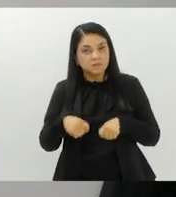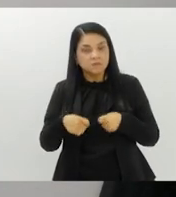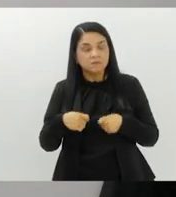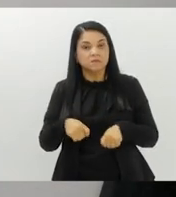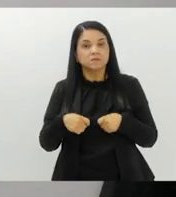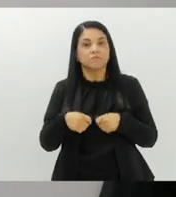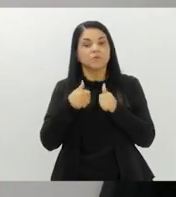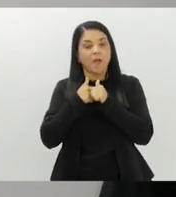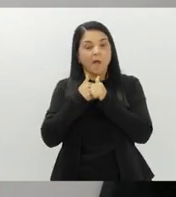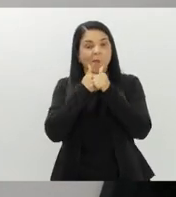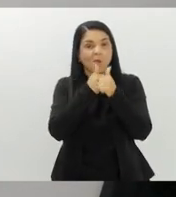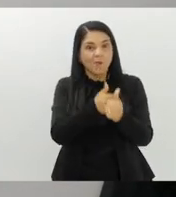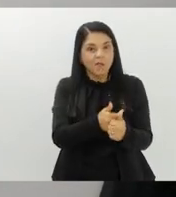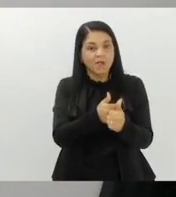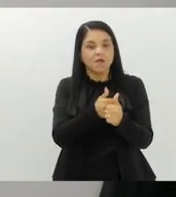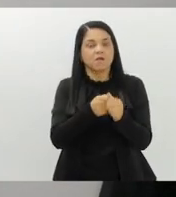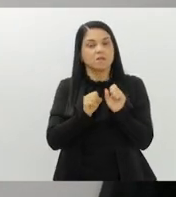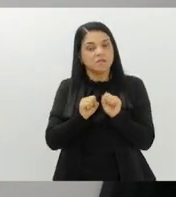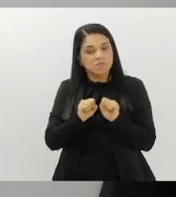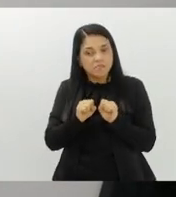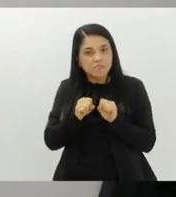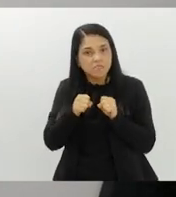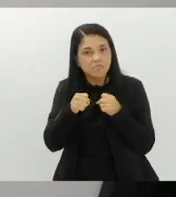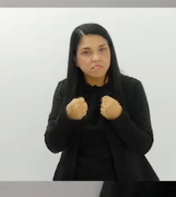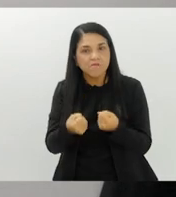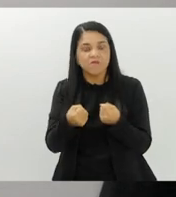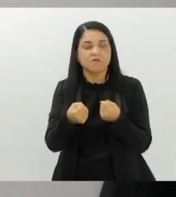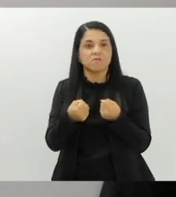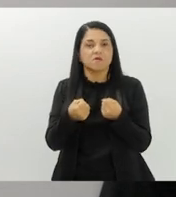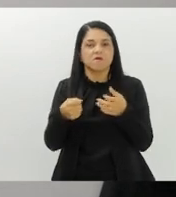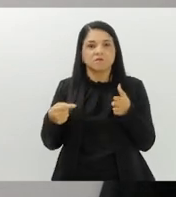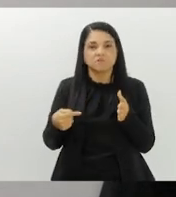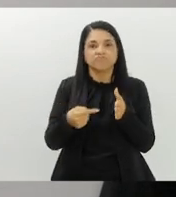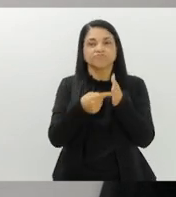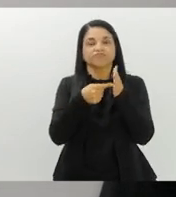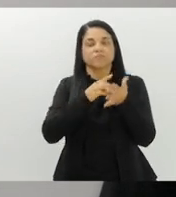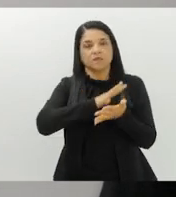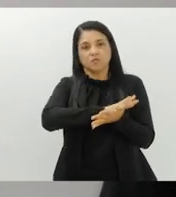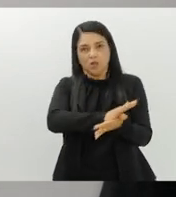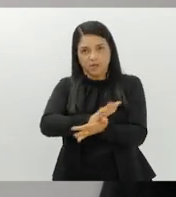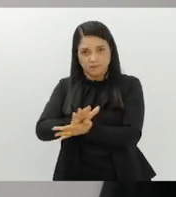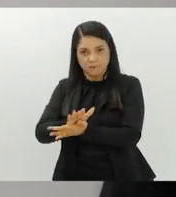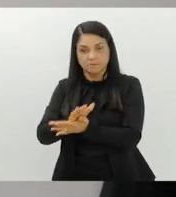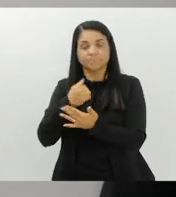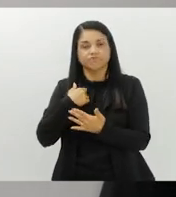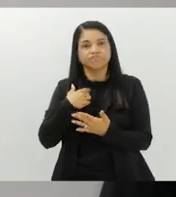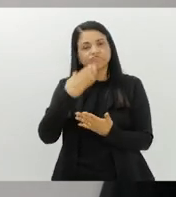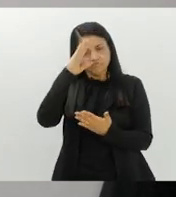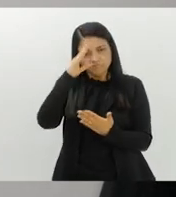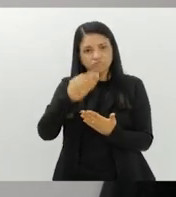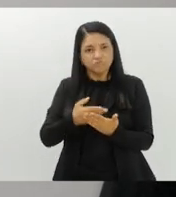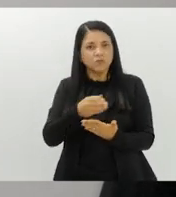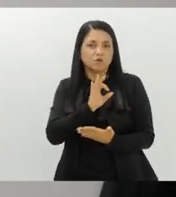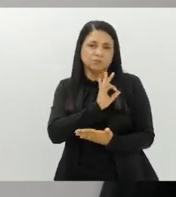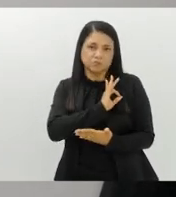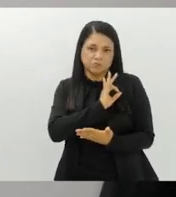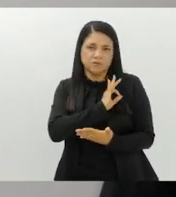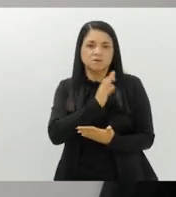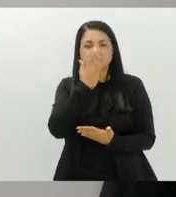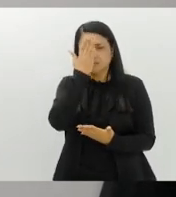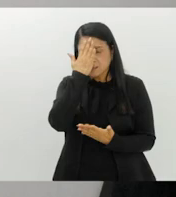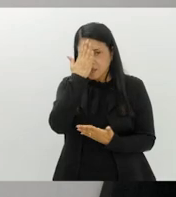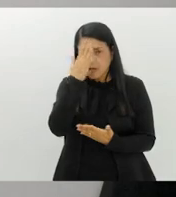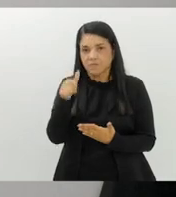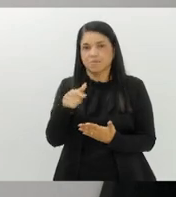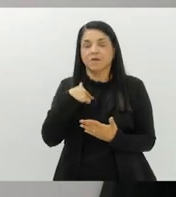acompanhar para que a gente possa se defender desses atos claramente de intolerância, porque eu acredito que os policiais que nos abordam, eles sabem disso, mas usam